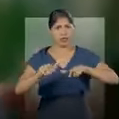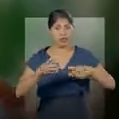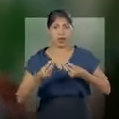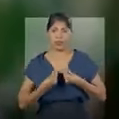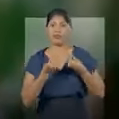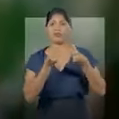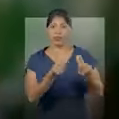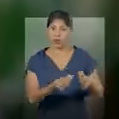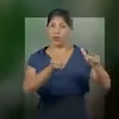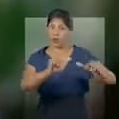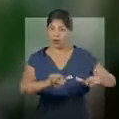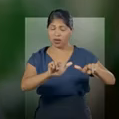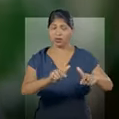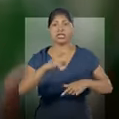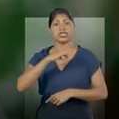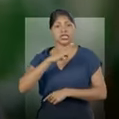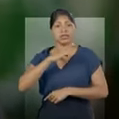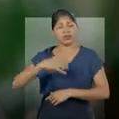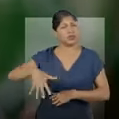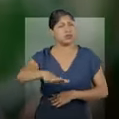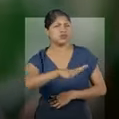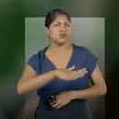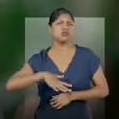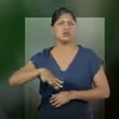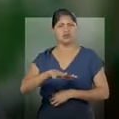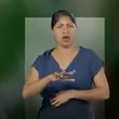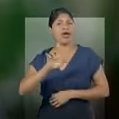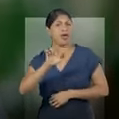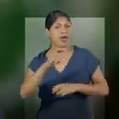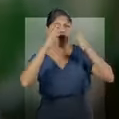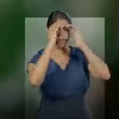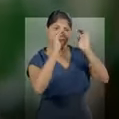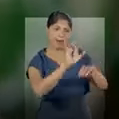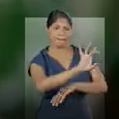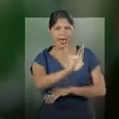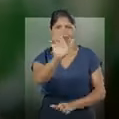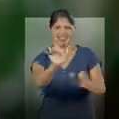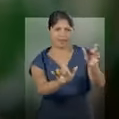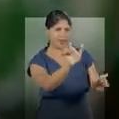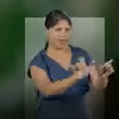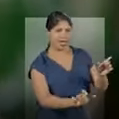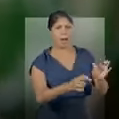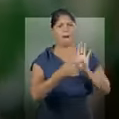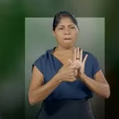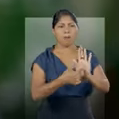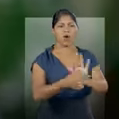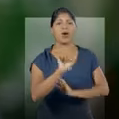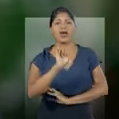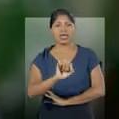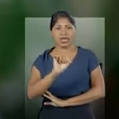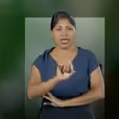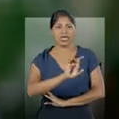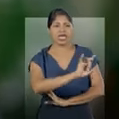estar sendo ofertados ali, o ambiente, o respeito pelas pessoas, mostrar